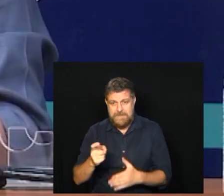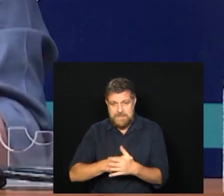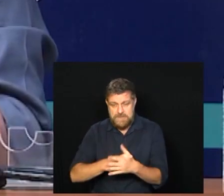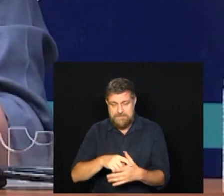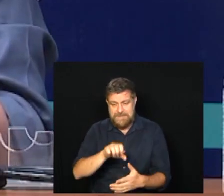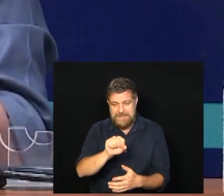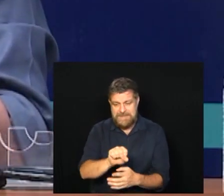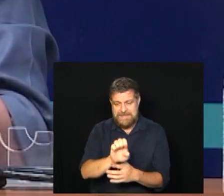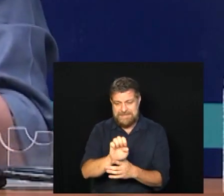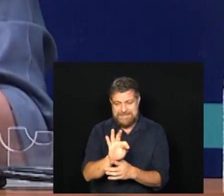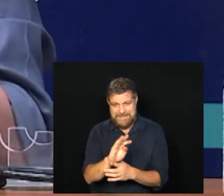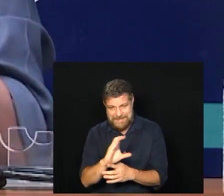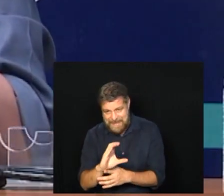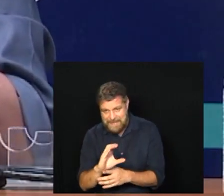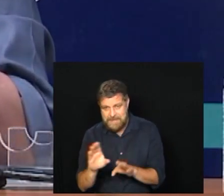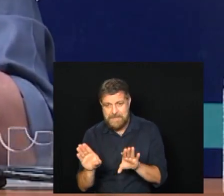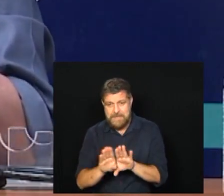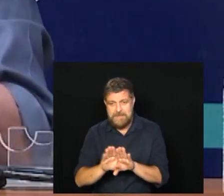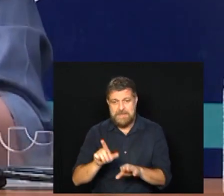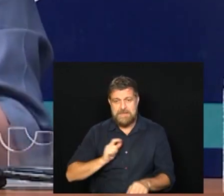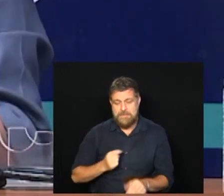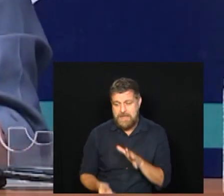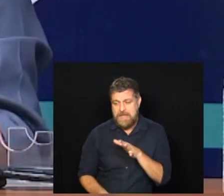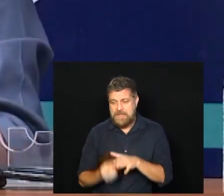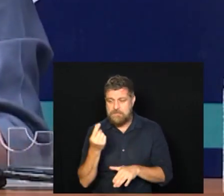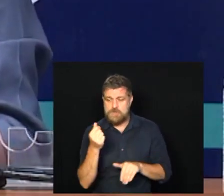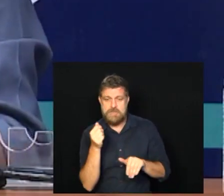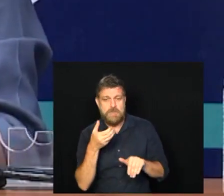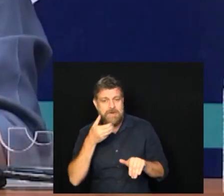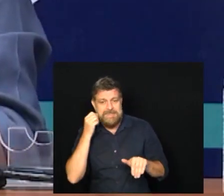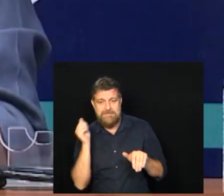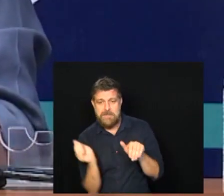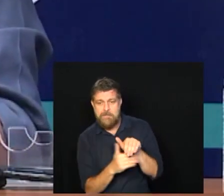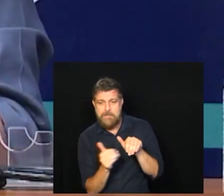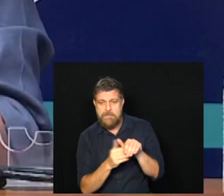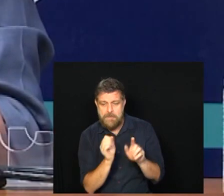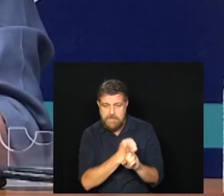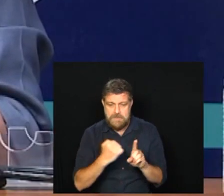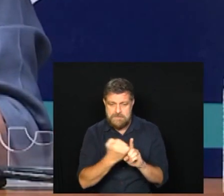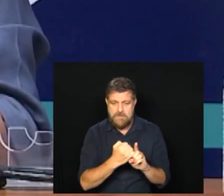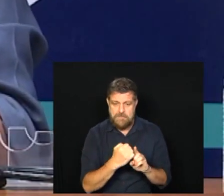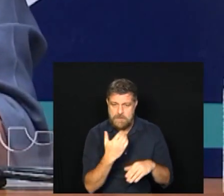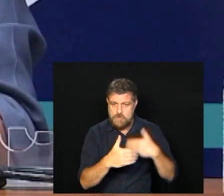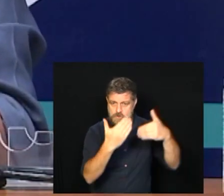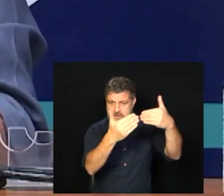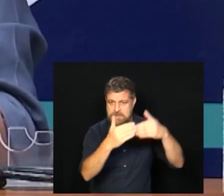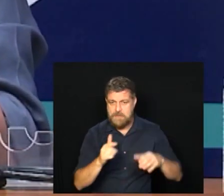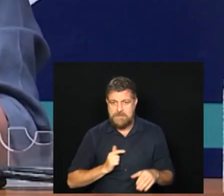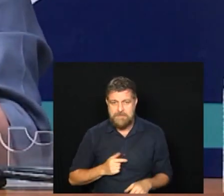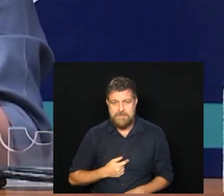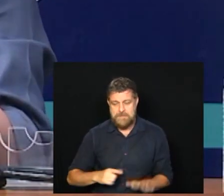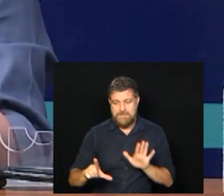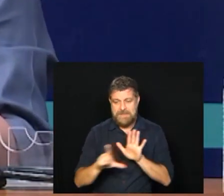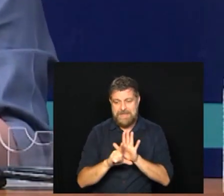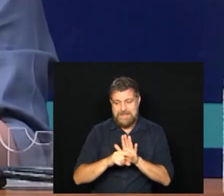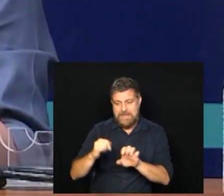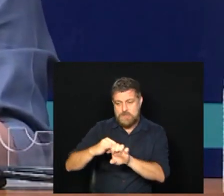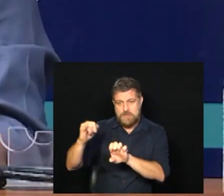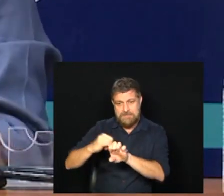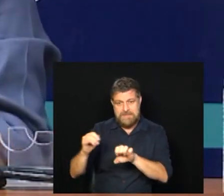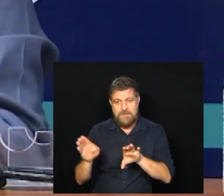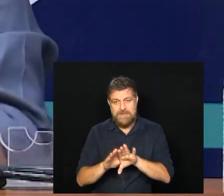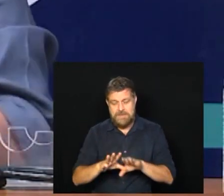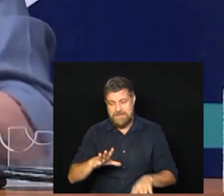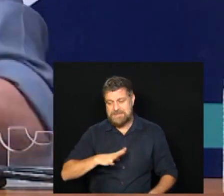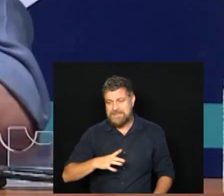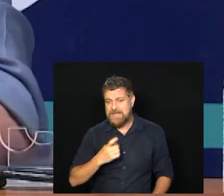CETEC. Lançamos o Fundo Municipal de Desenvolvimento Social. Lançamos a Lei de Inovação e também o Campinas